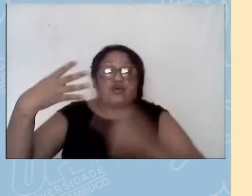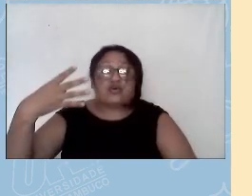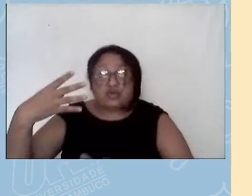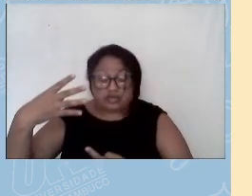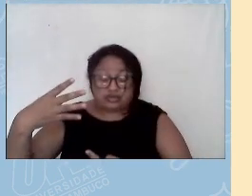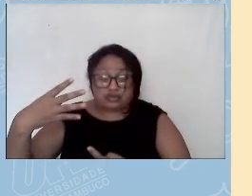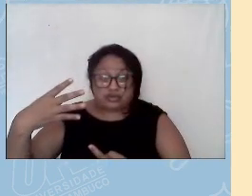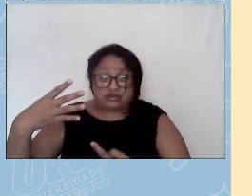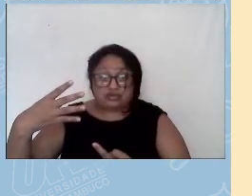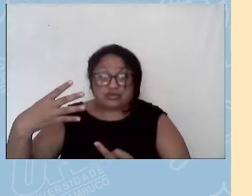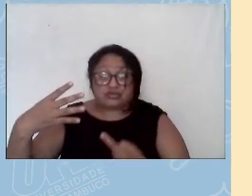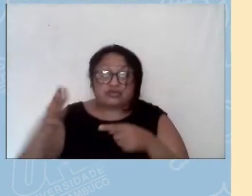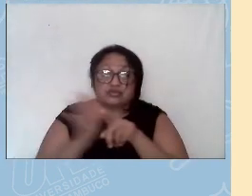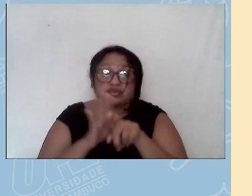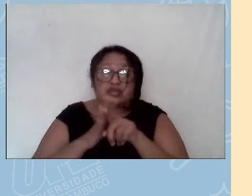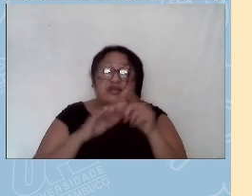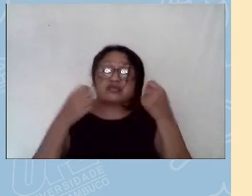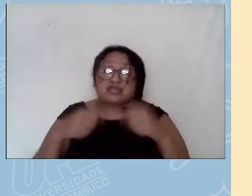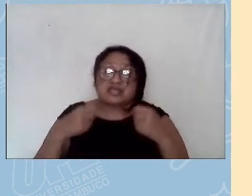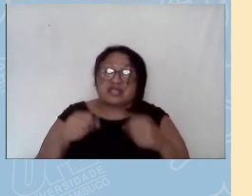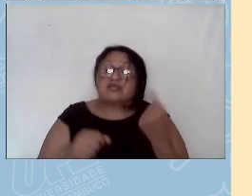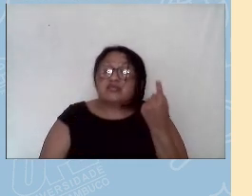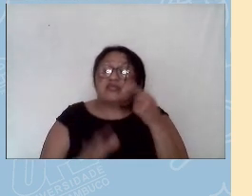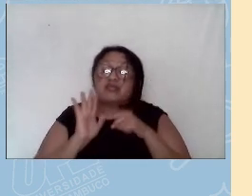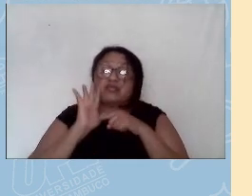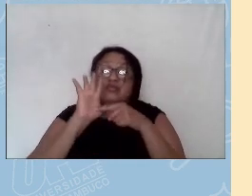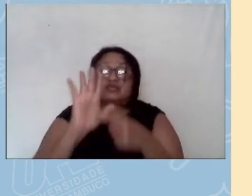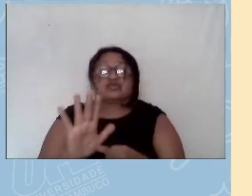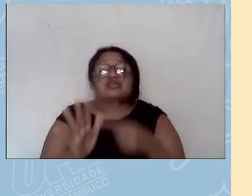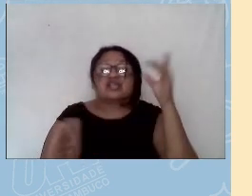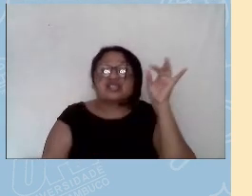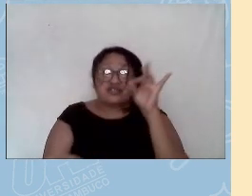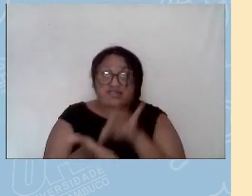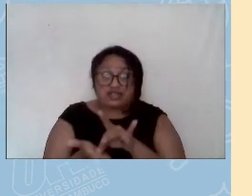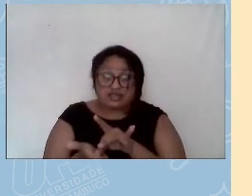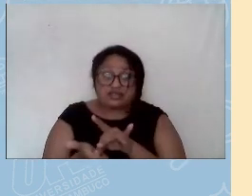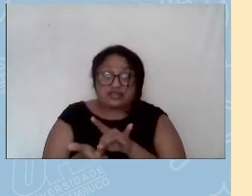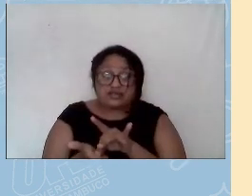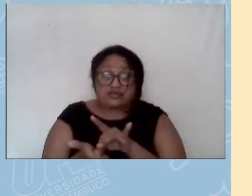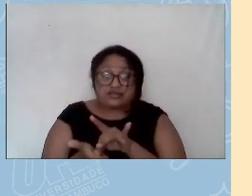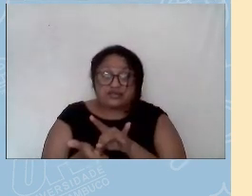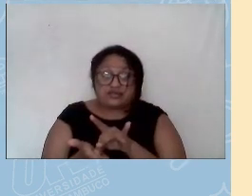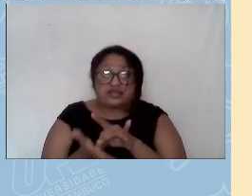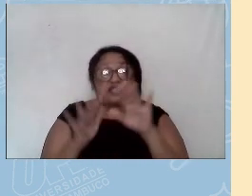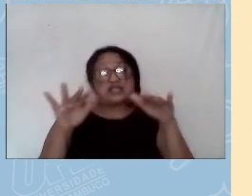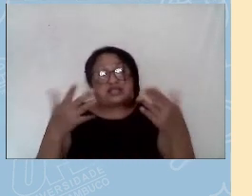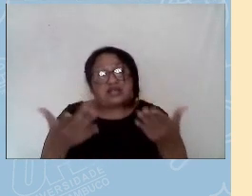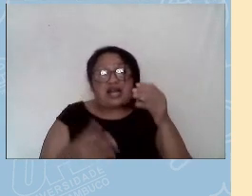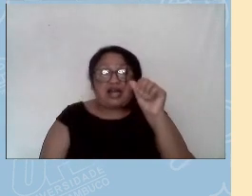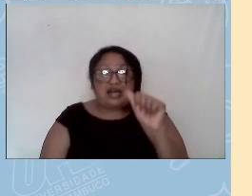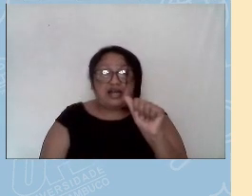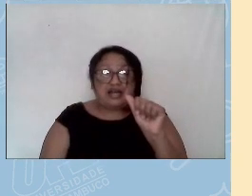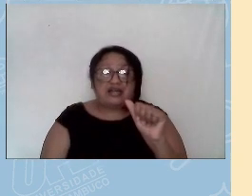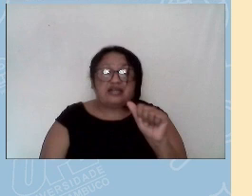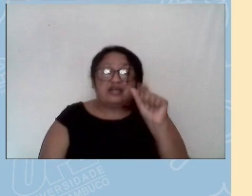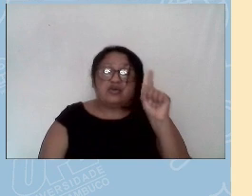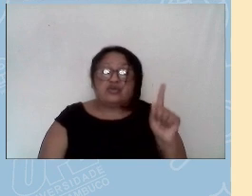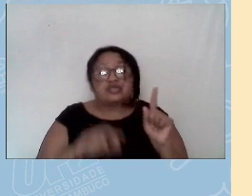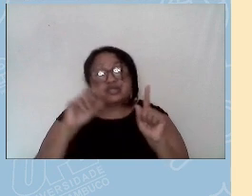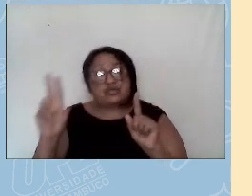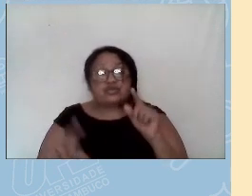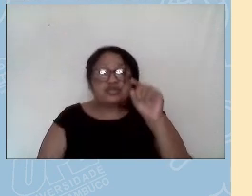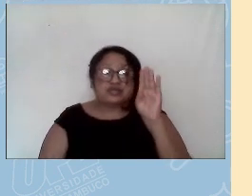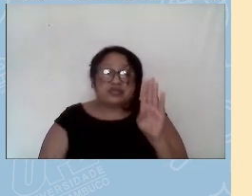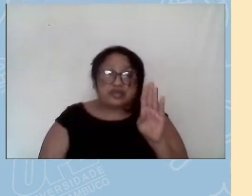a gente deveria indicar as que são verdadeiras na alternativa A 1 e 2 na alternativa B 1 e